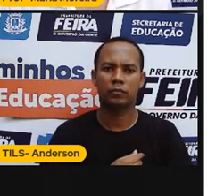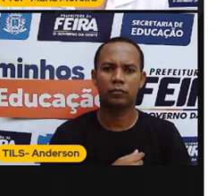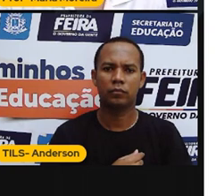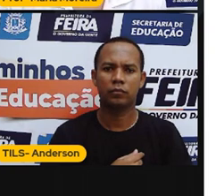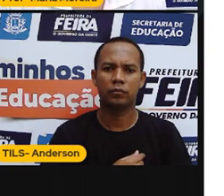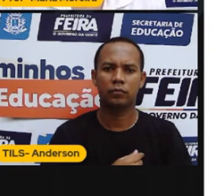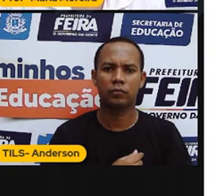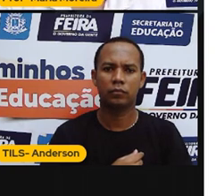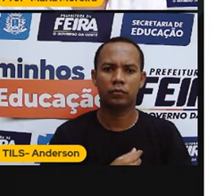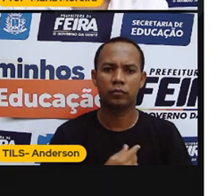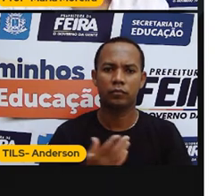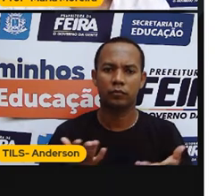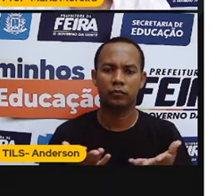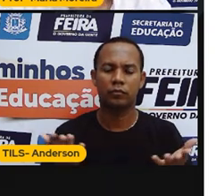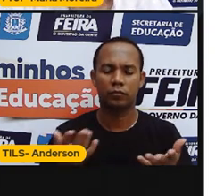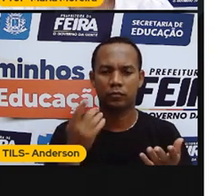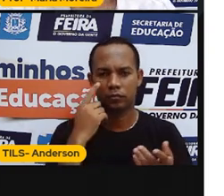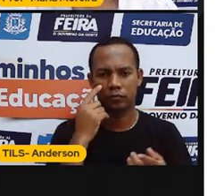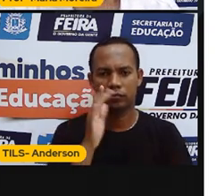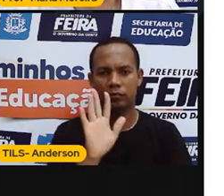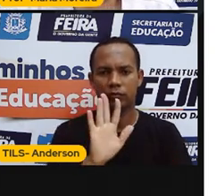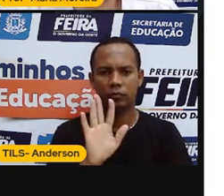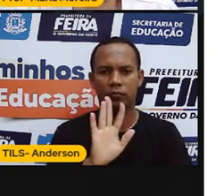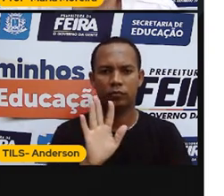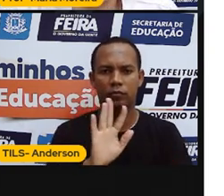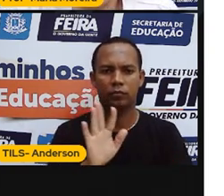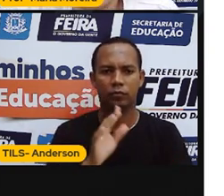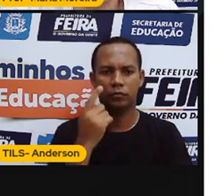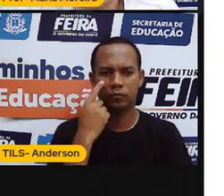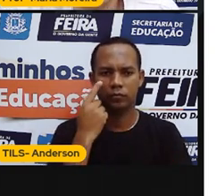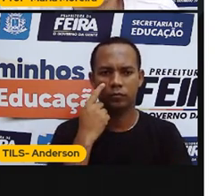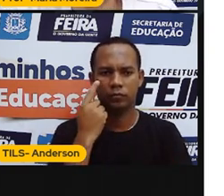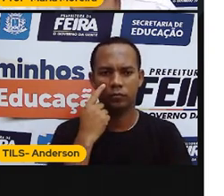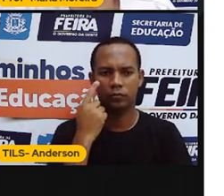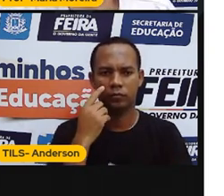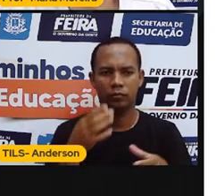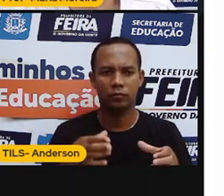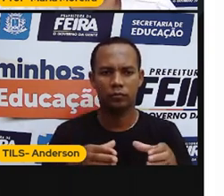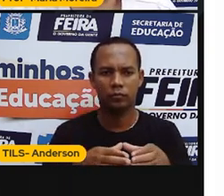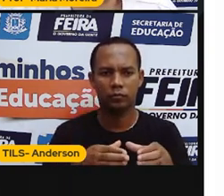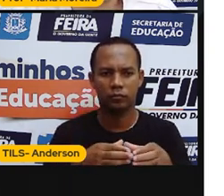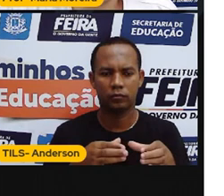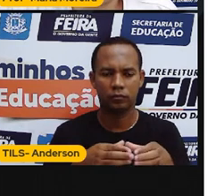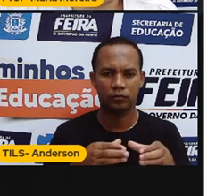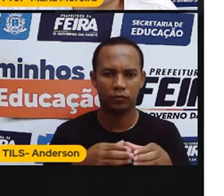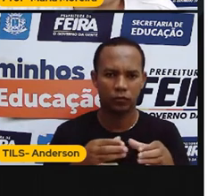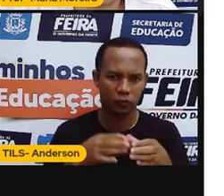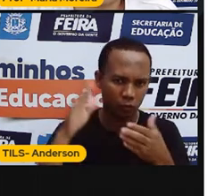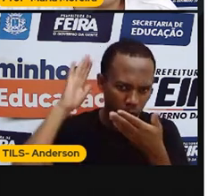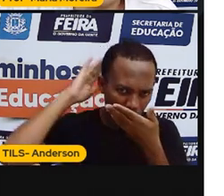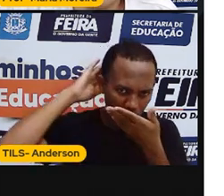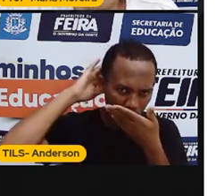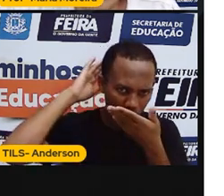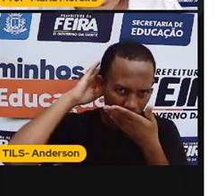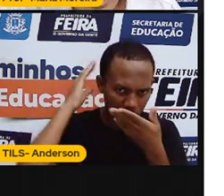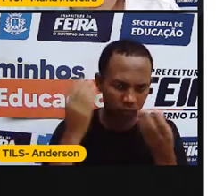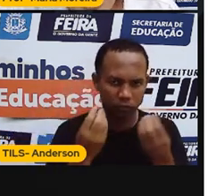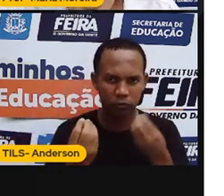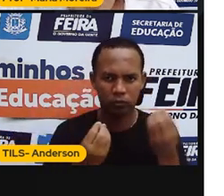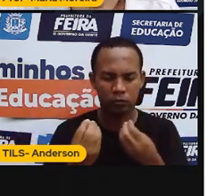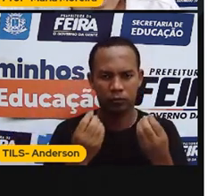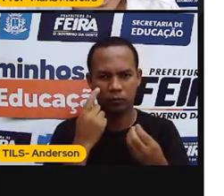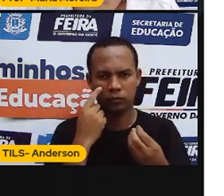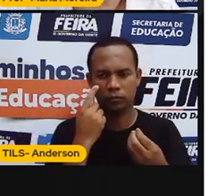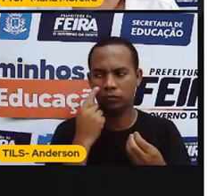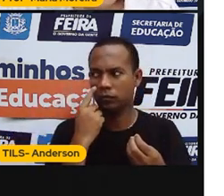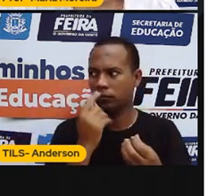Bom, agora a gente vai assistir um videozinho, né? Sobre a aldeia indígena Limão Verde e sua flora medicinal. Depois a